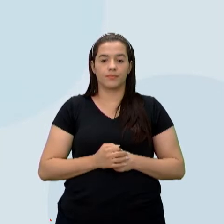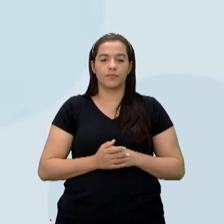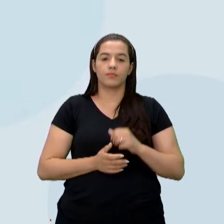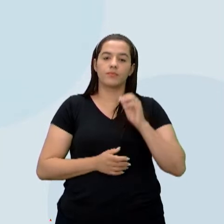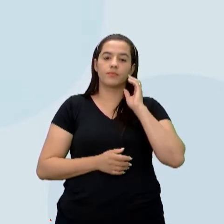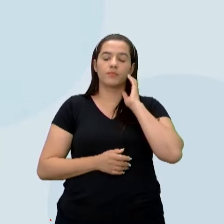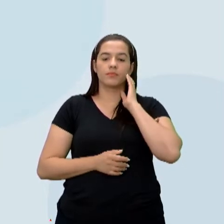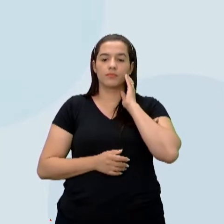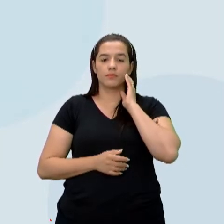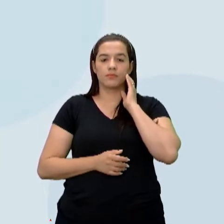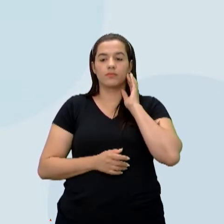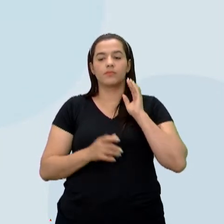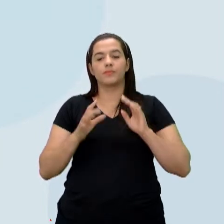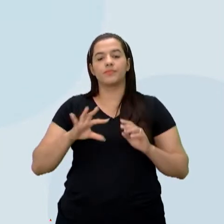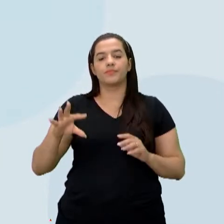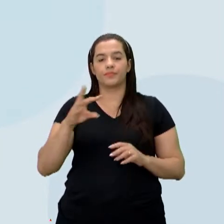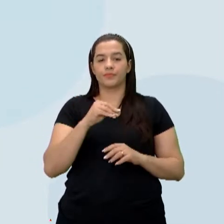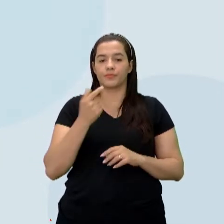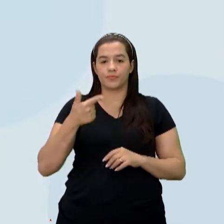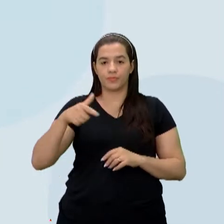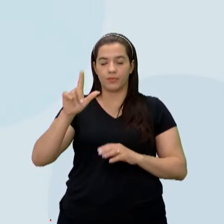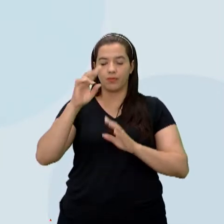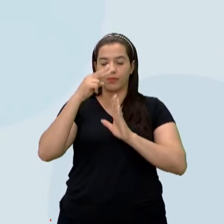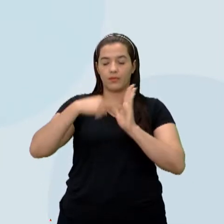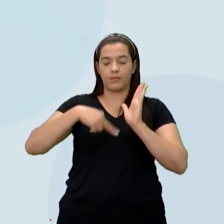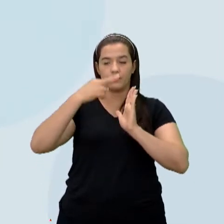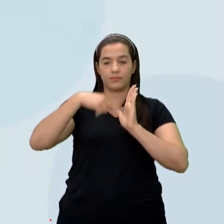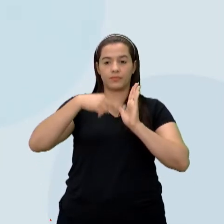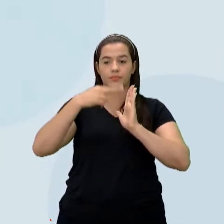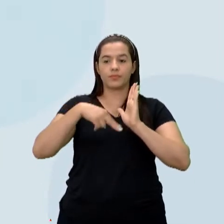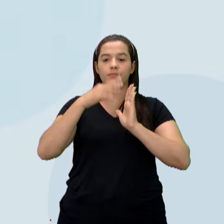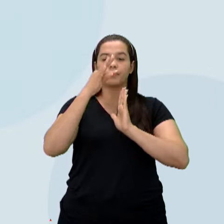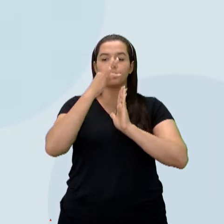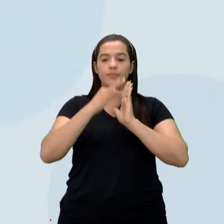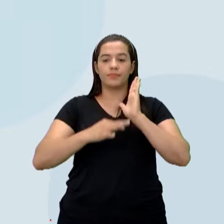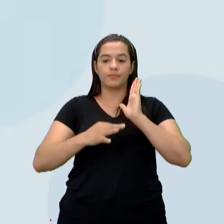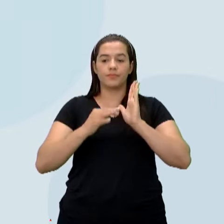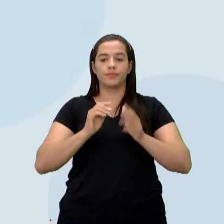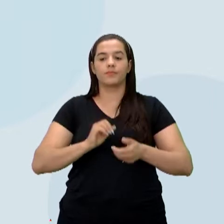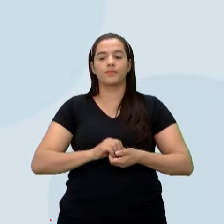a próxima, Andreia. Vamos lá, então, a leitura do texto.